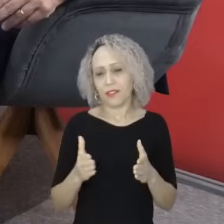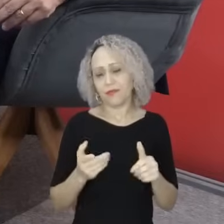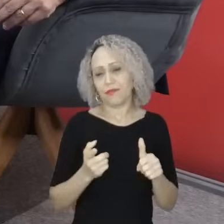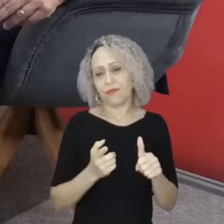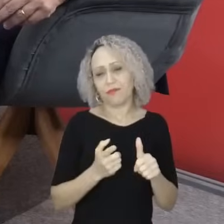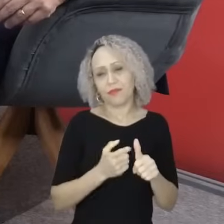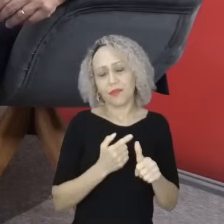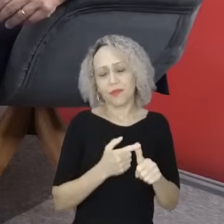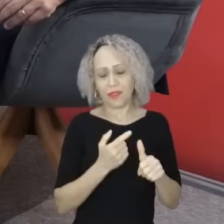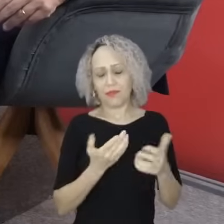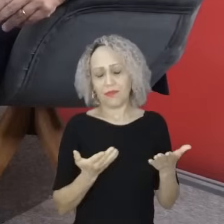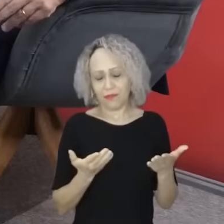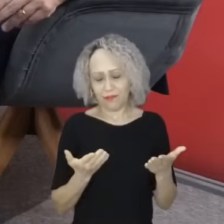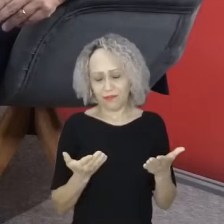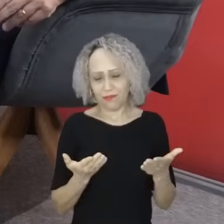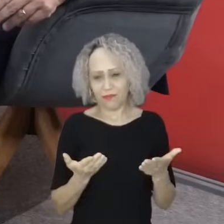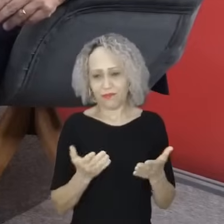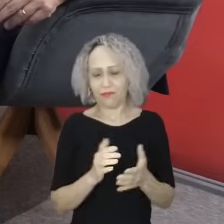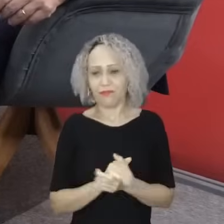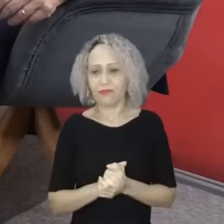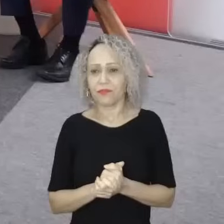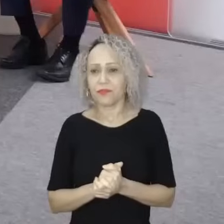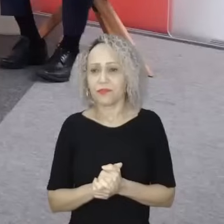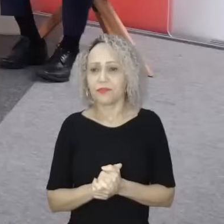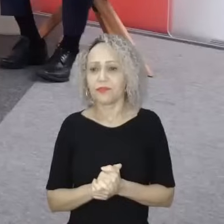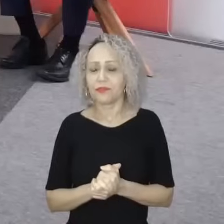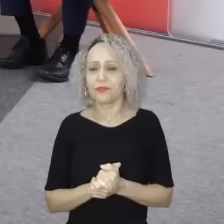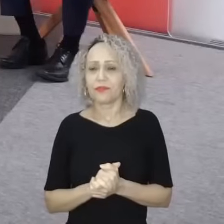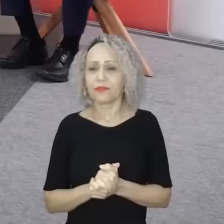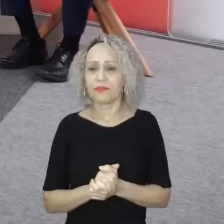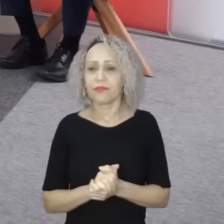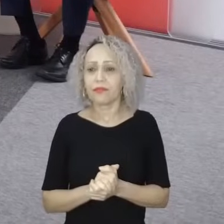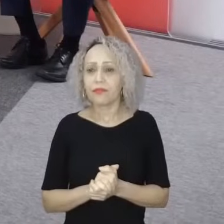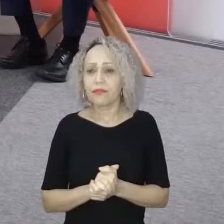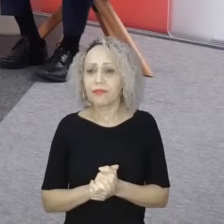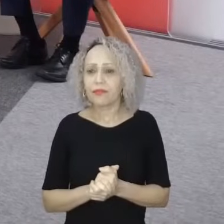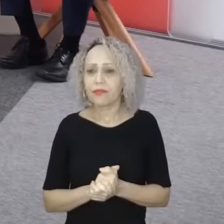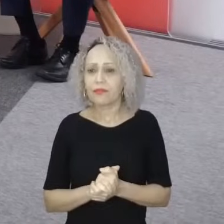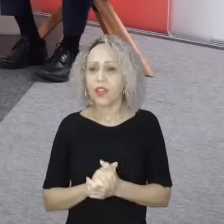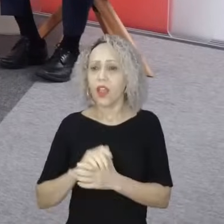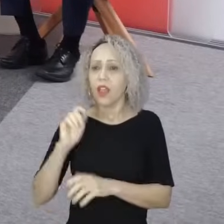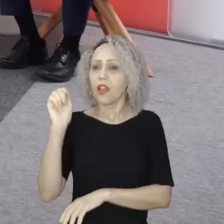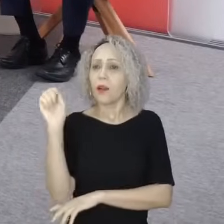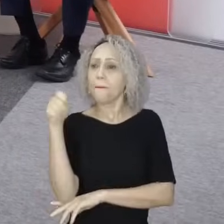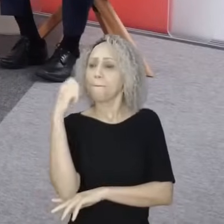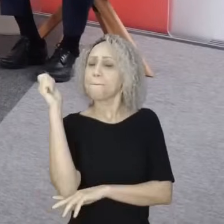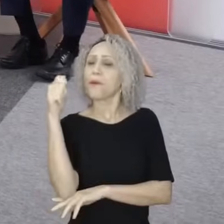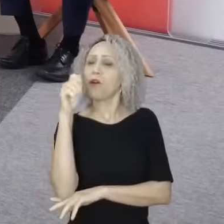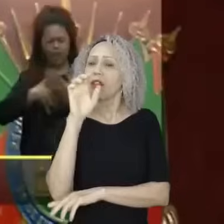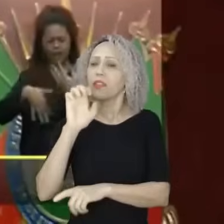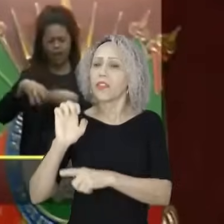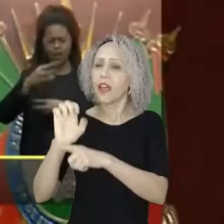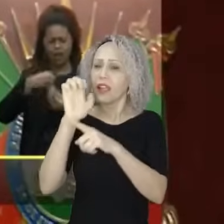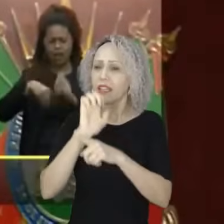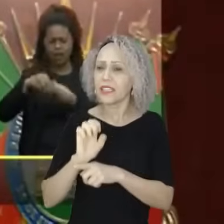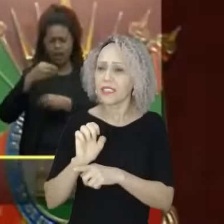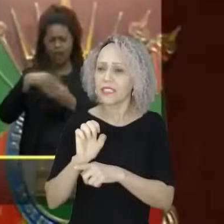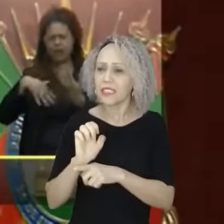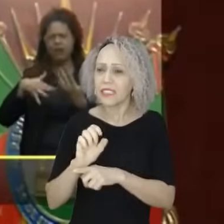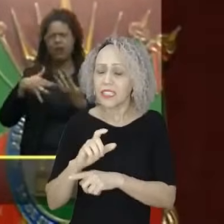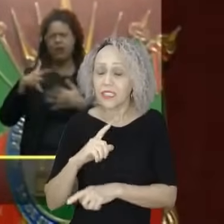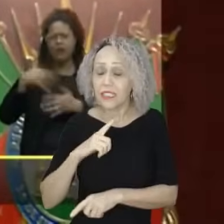alguns trechos para a gente acompanhar. Vamos lá. Em Porto Alegre, nós temos um caos. Nós estamos com